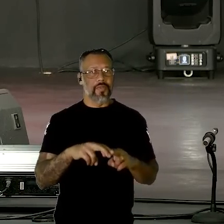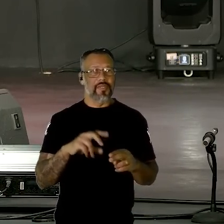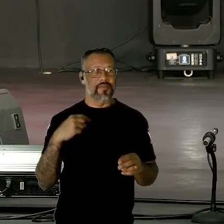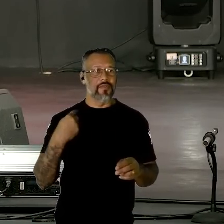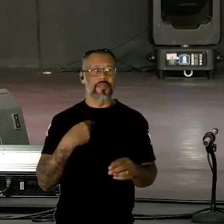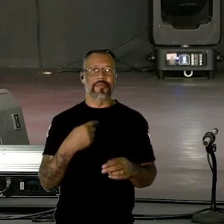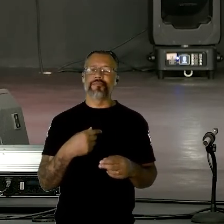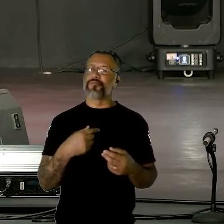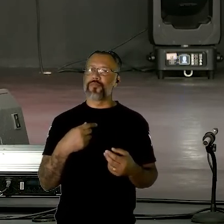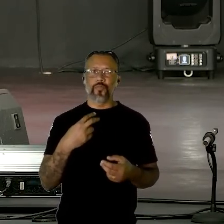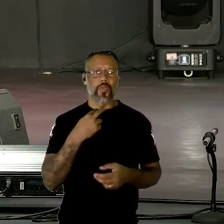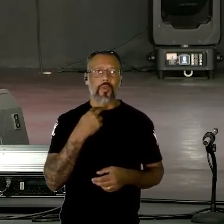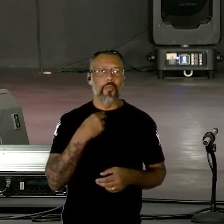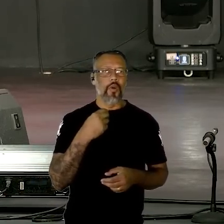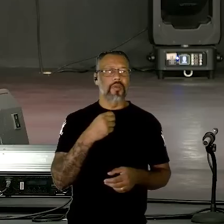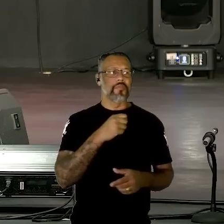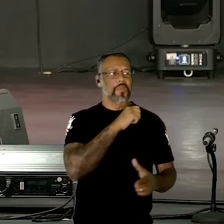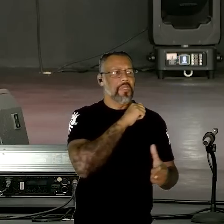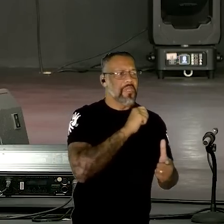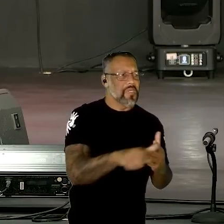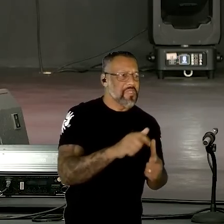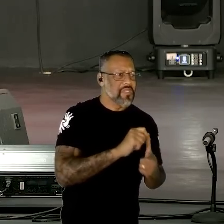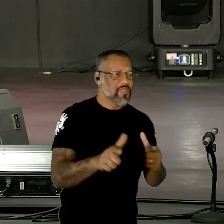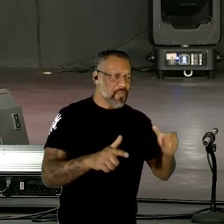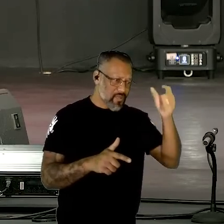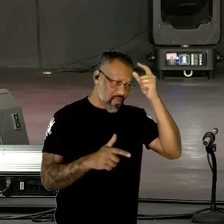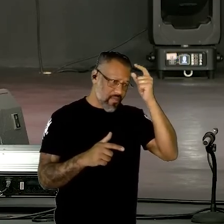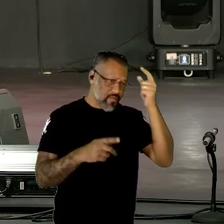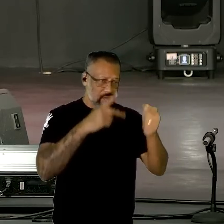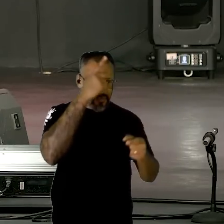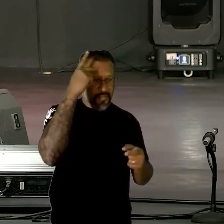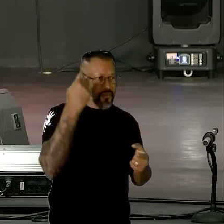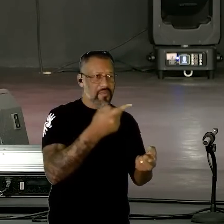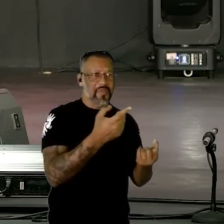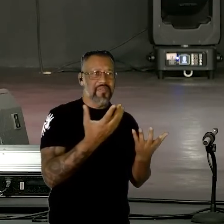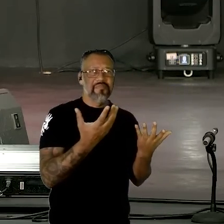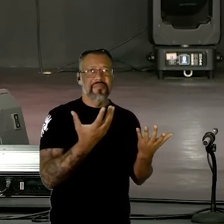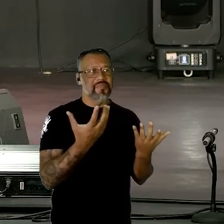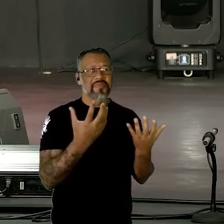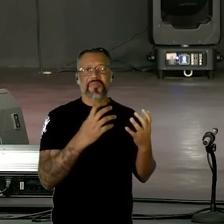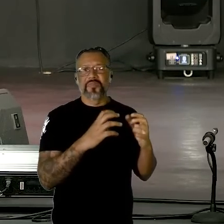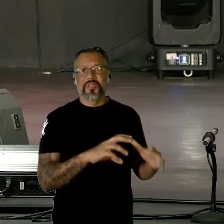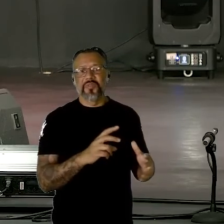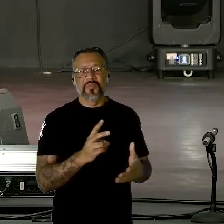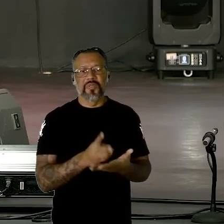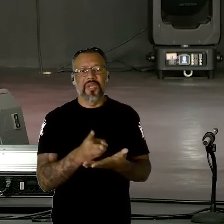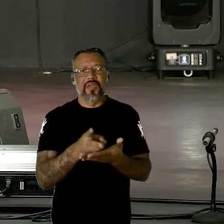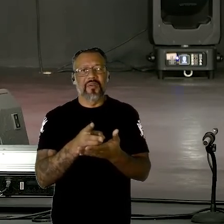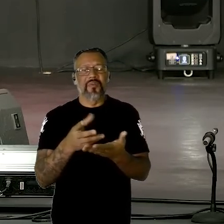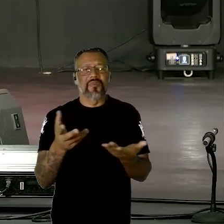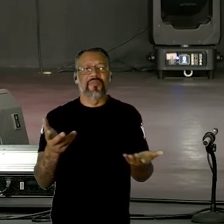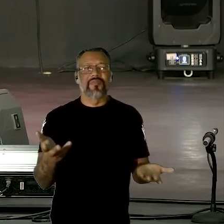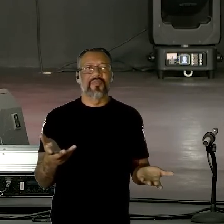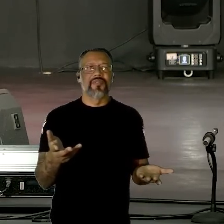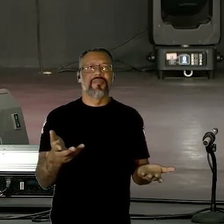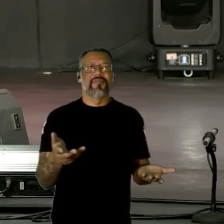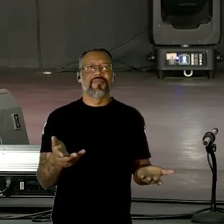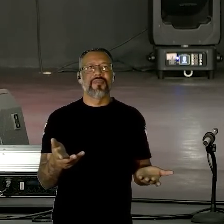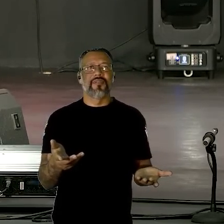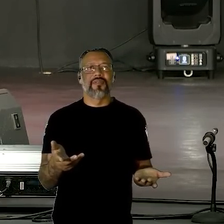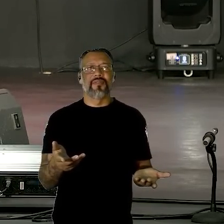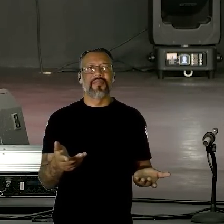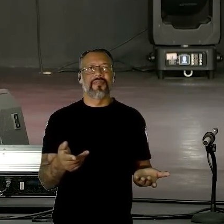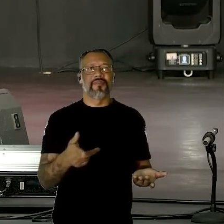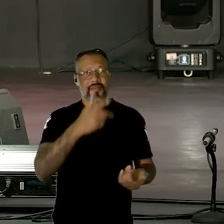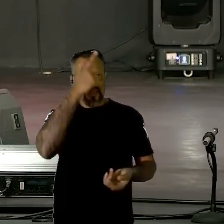bêbado porque quando você não adianta você expulsar um demônio de alguém não dá Jesus para ele se o cara tá bêbado tá inconsciente ela demônio porque